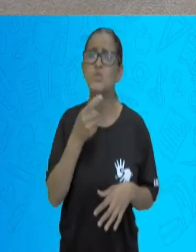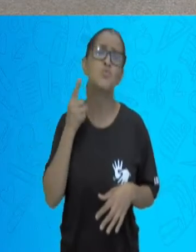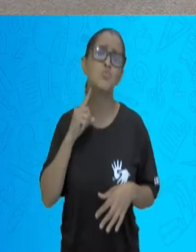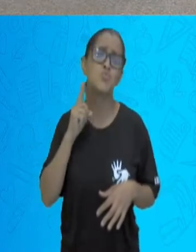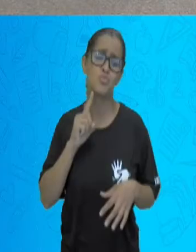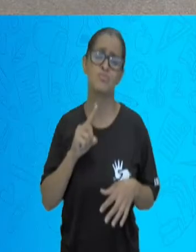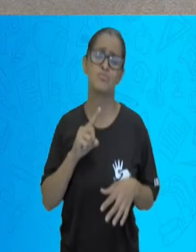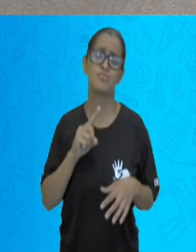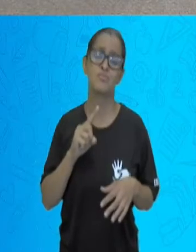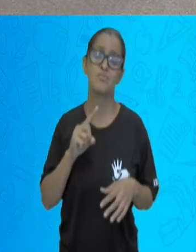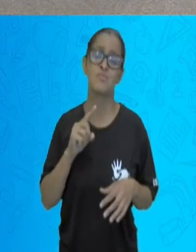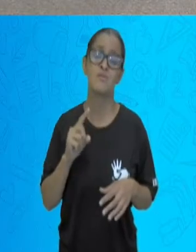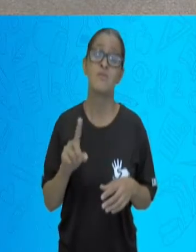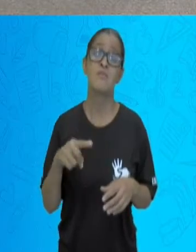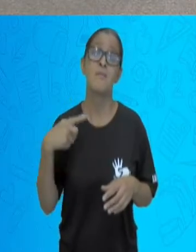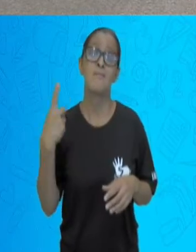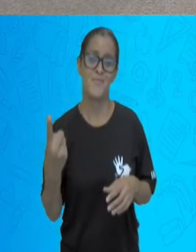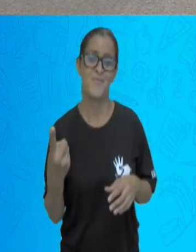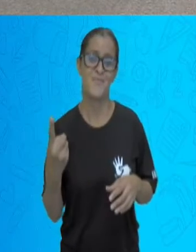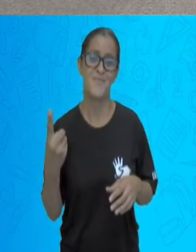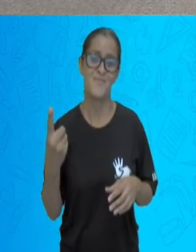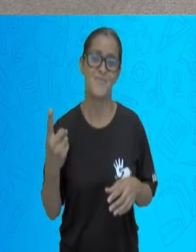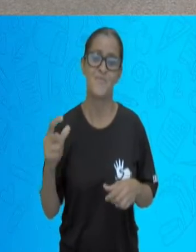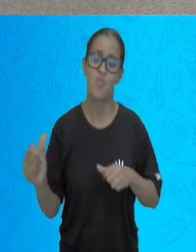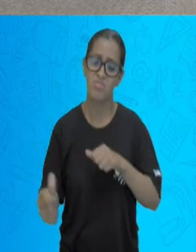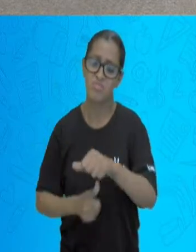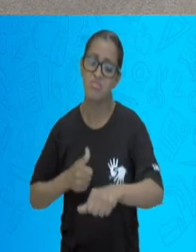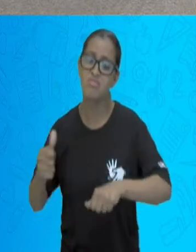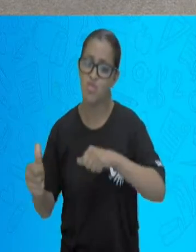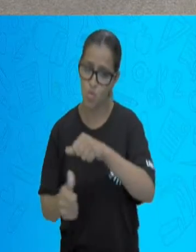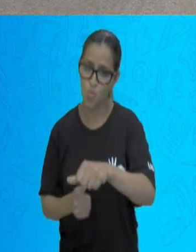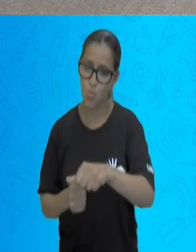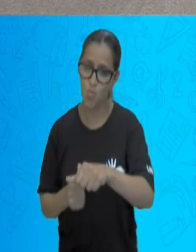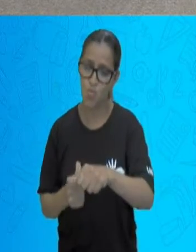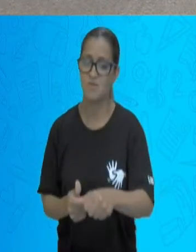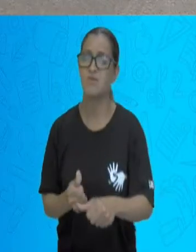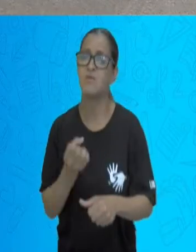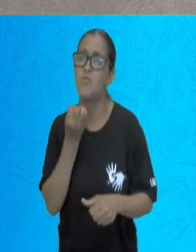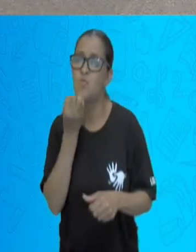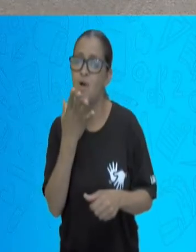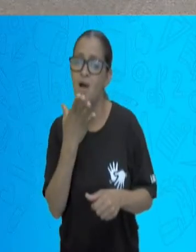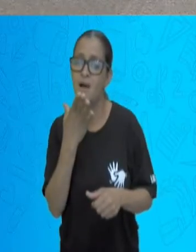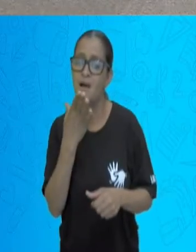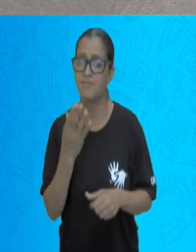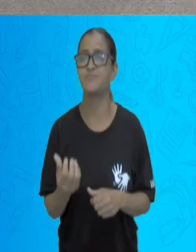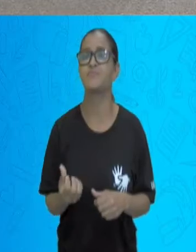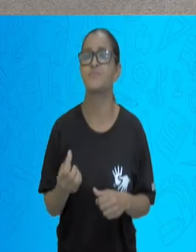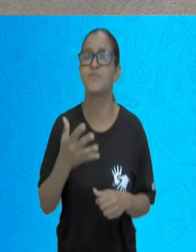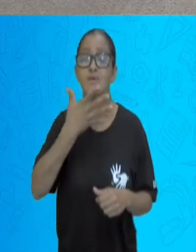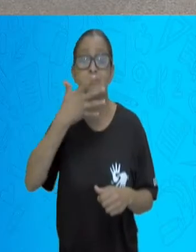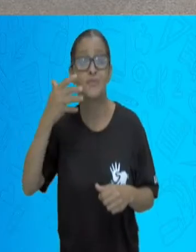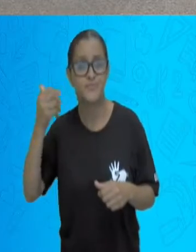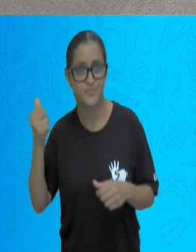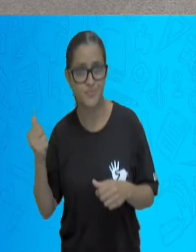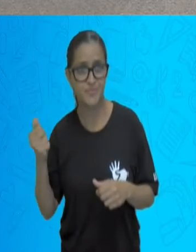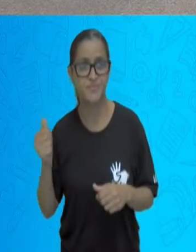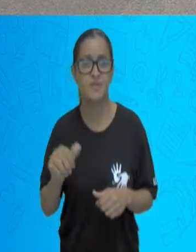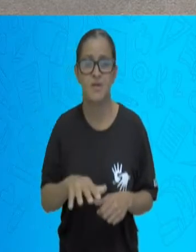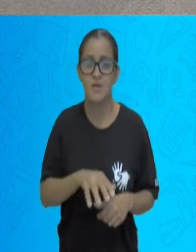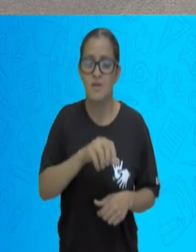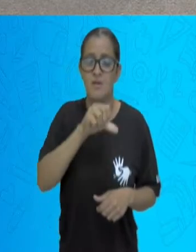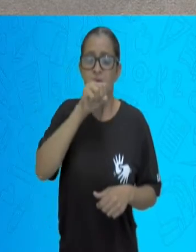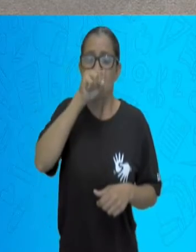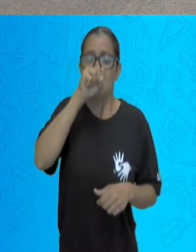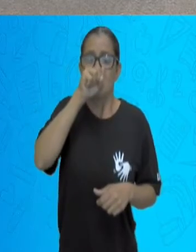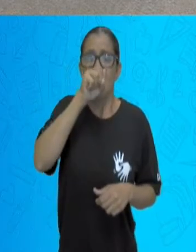Bom, chegamos então dentro dos nossos pulmões. Quando a gente chega lá na traqueia,